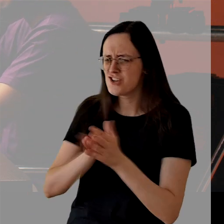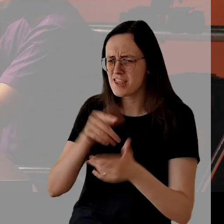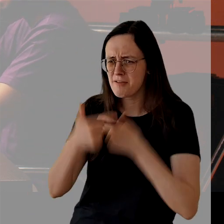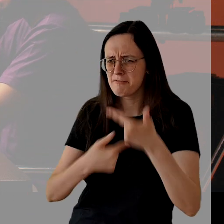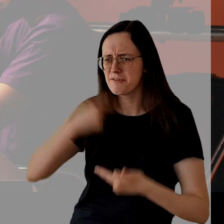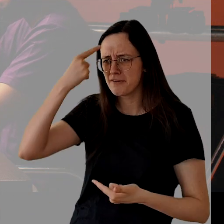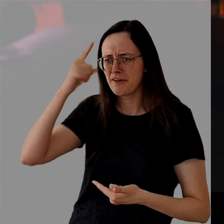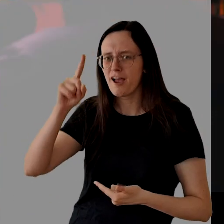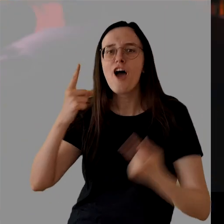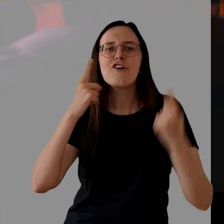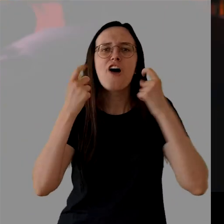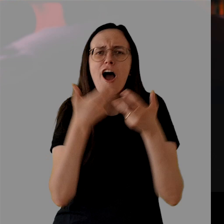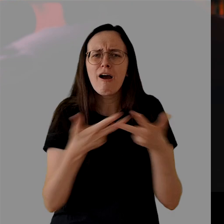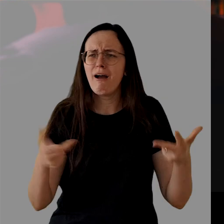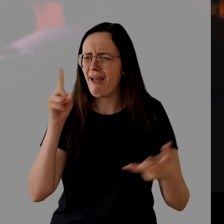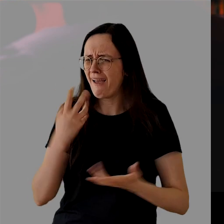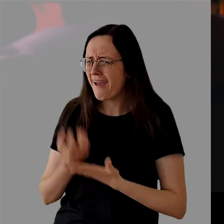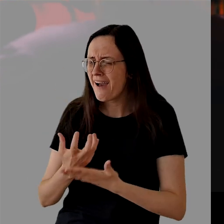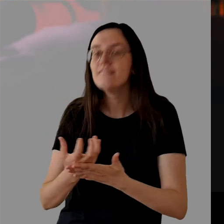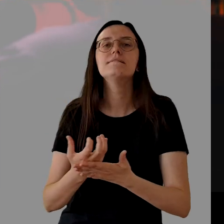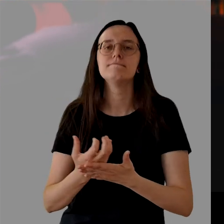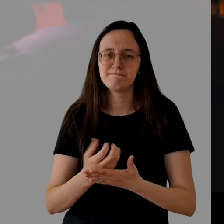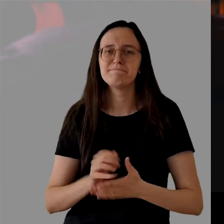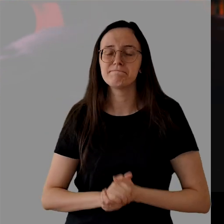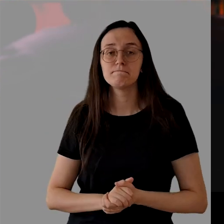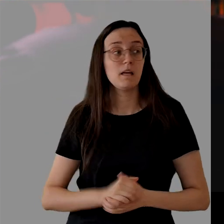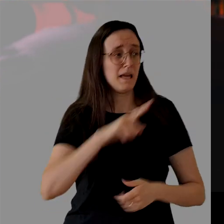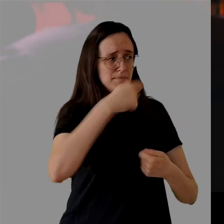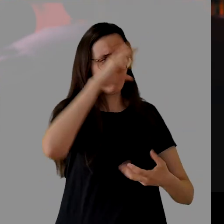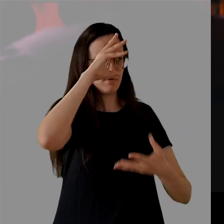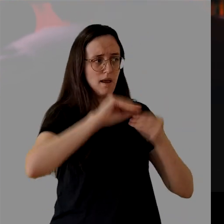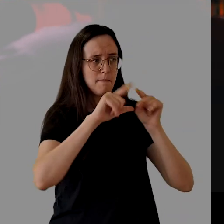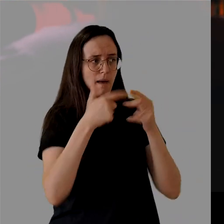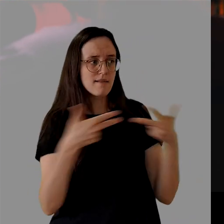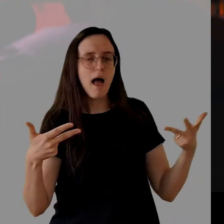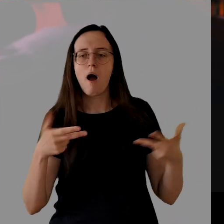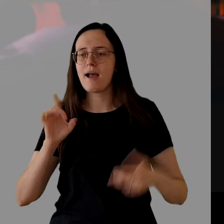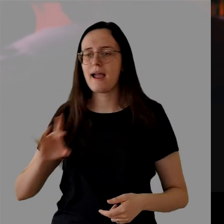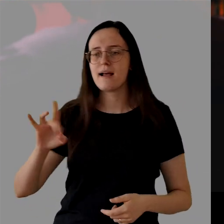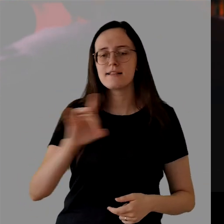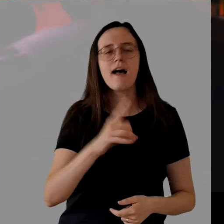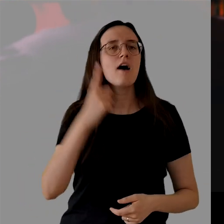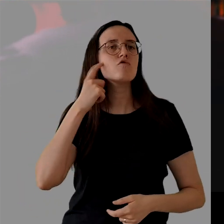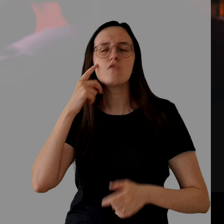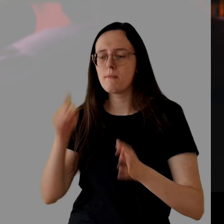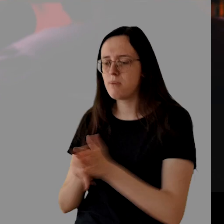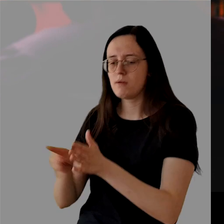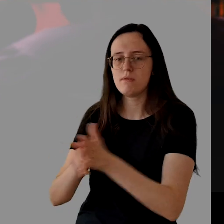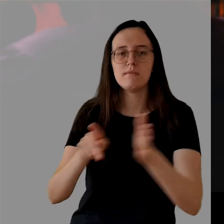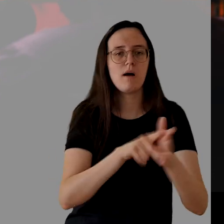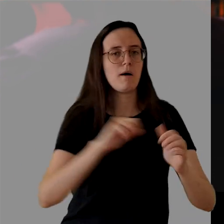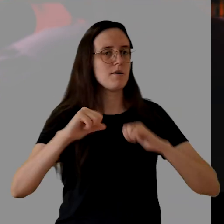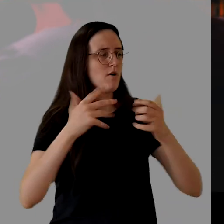imaginava. E tem que ter um entendimento também de material, né? Cada material emite um tipo de som. Exato. Cada tipo de movimento,